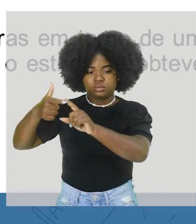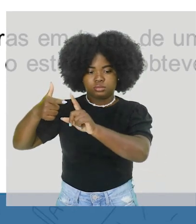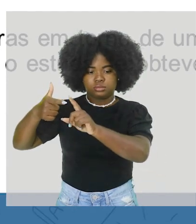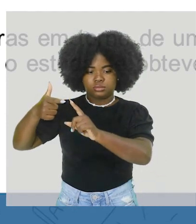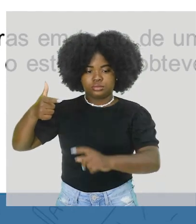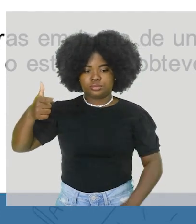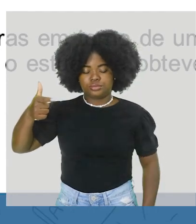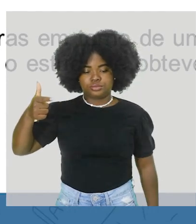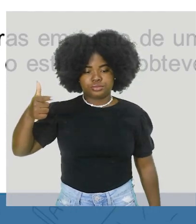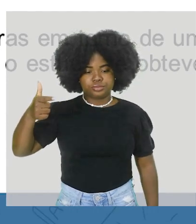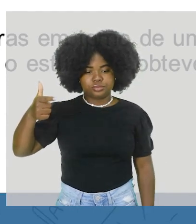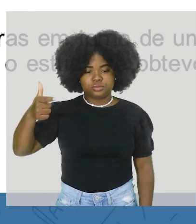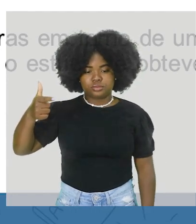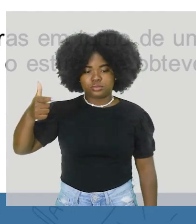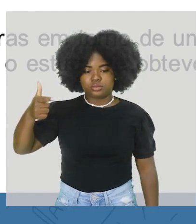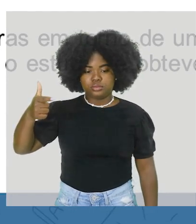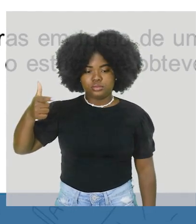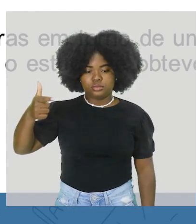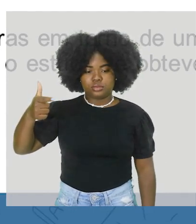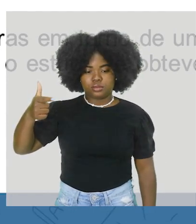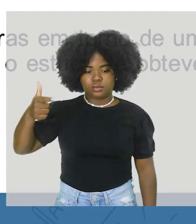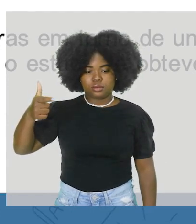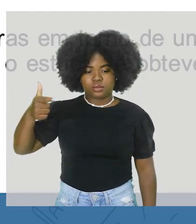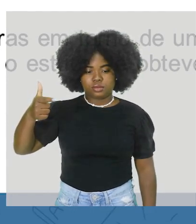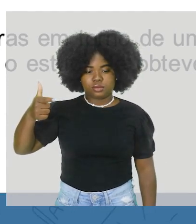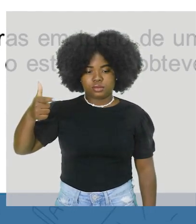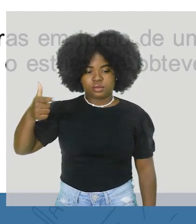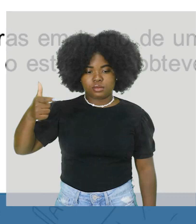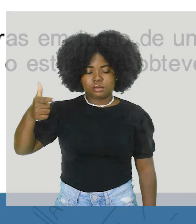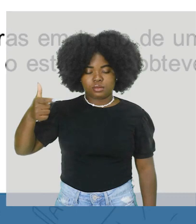O item 2, né? 2 ímãs